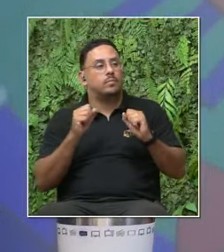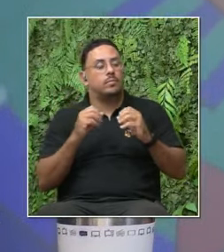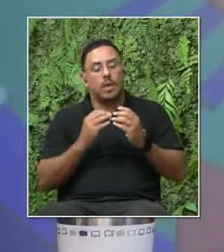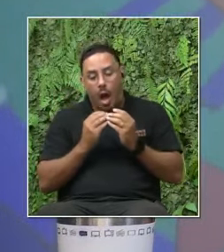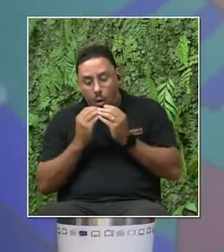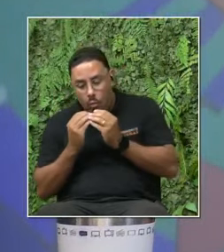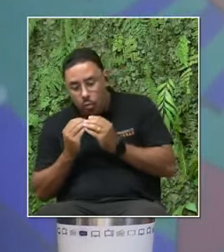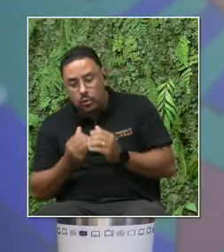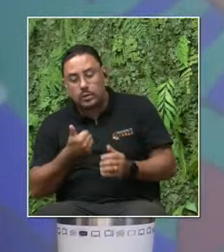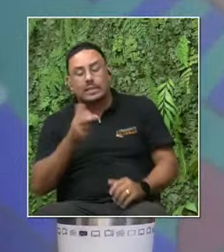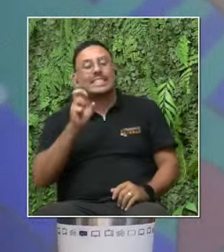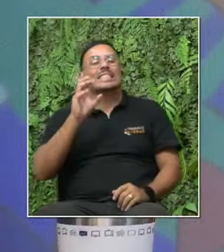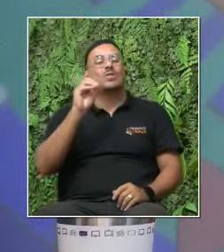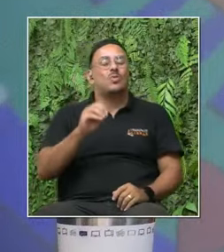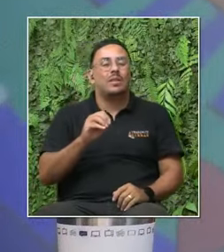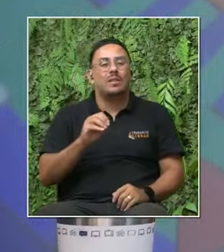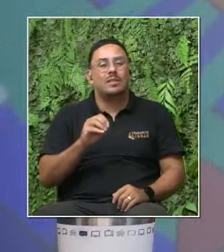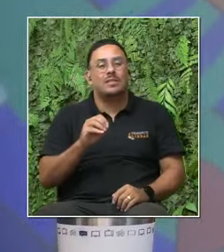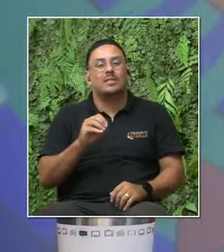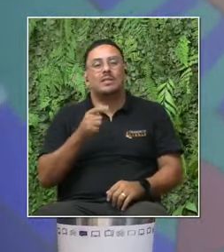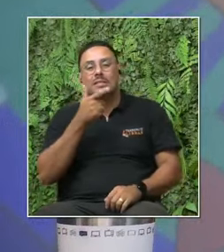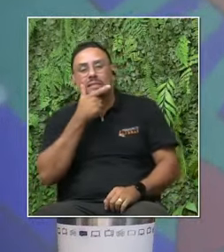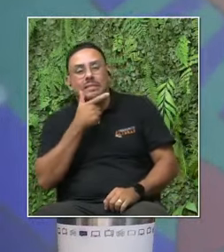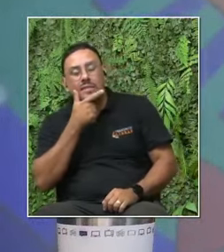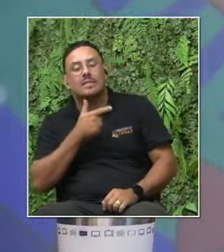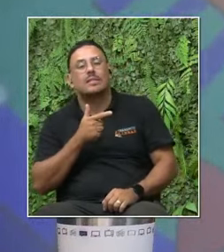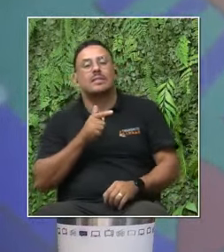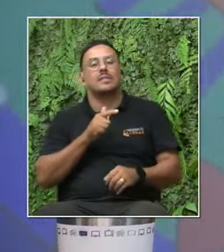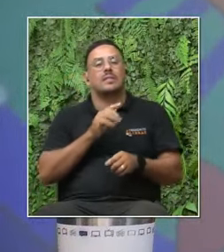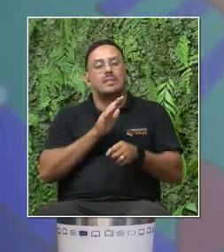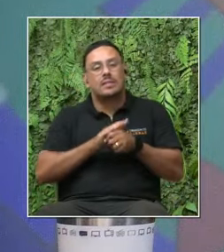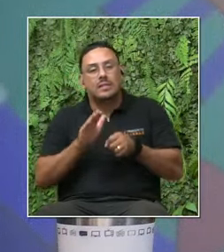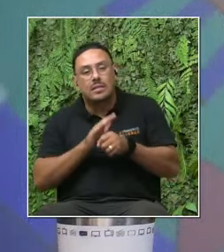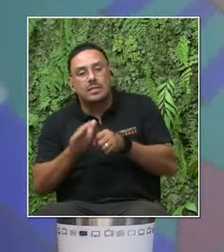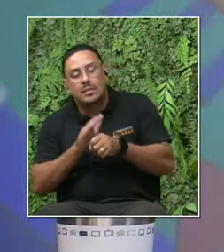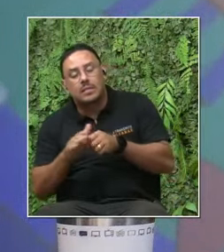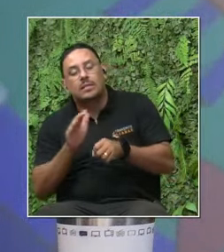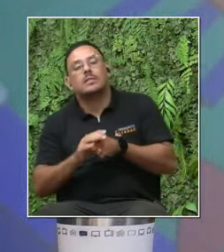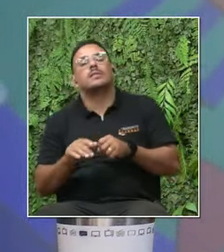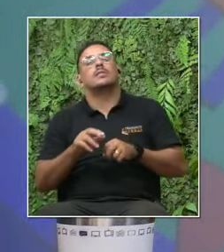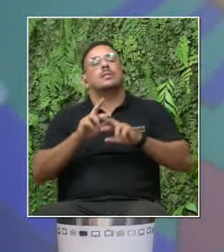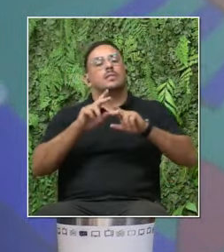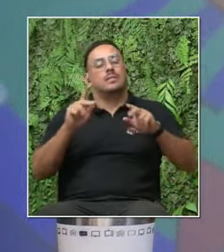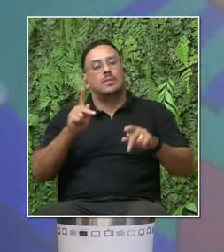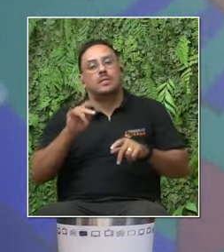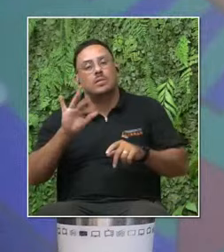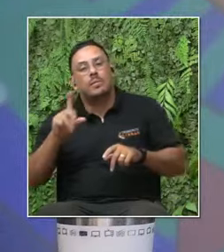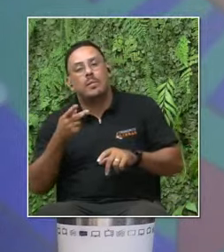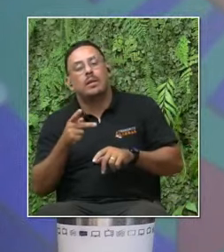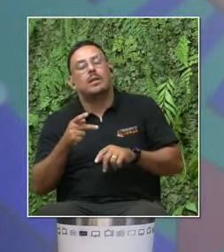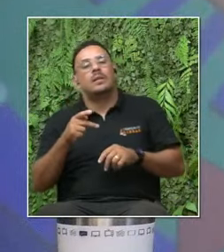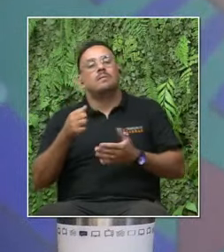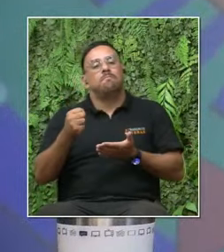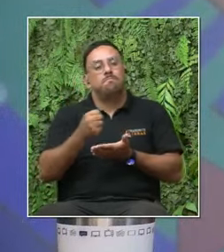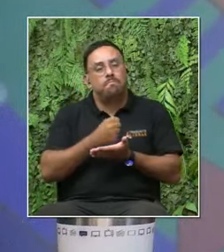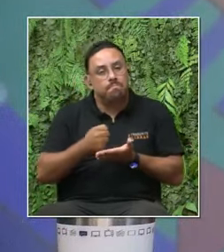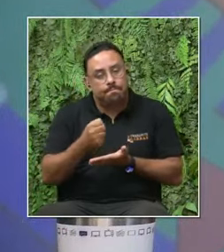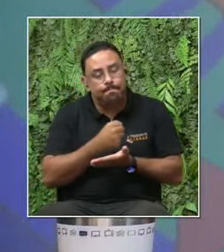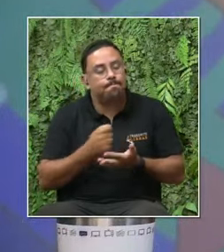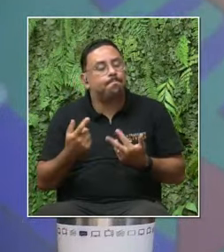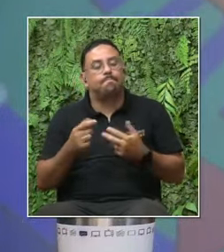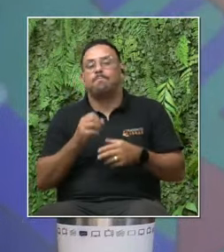10 50 G sheda bacon cebola cebola chapeada hein picles artesanal maionese é irresistível